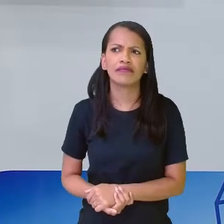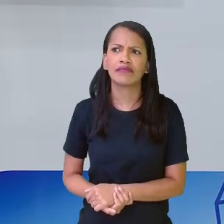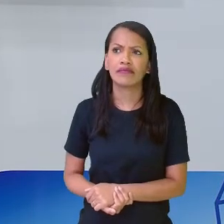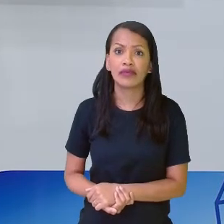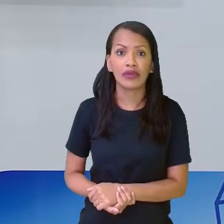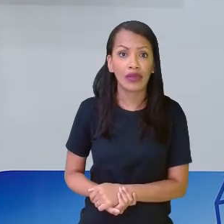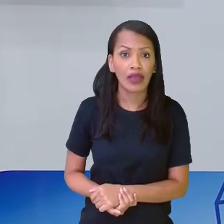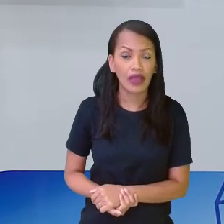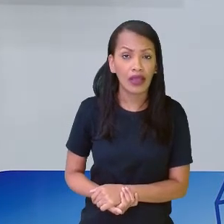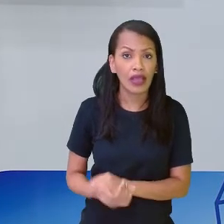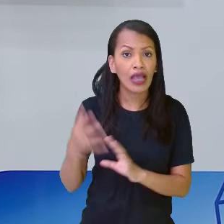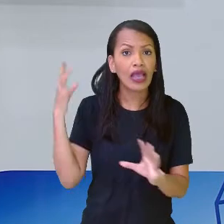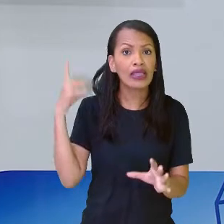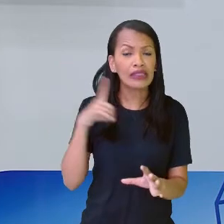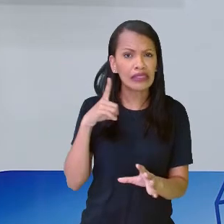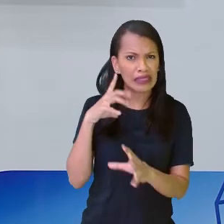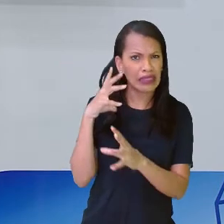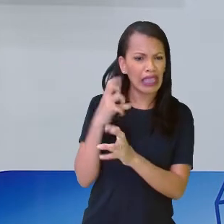Vale nota?